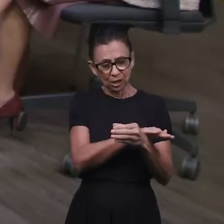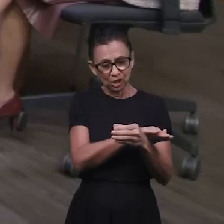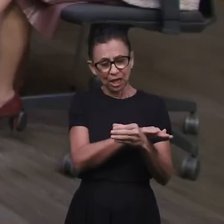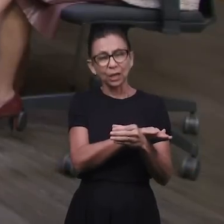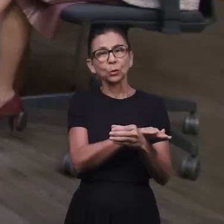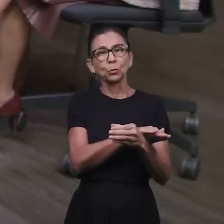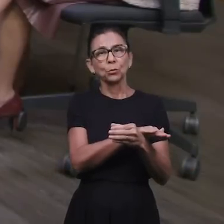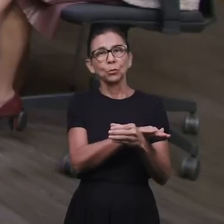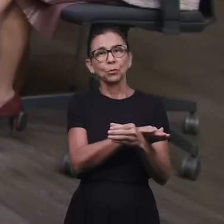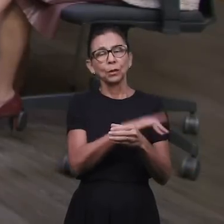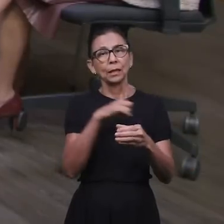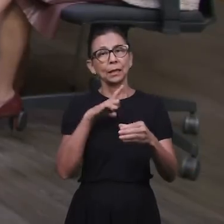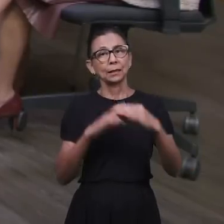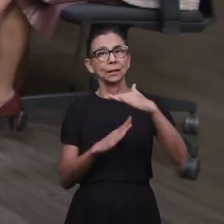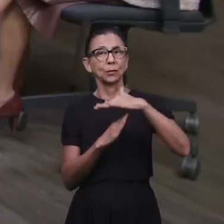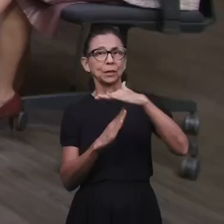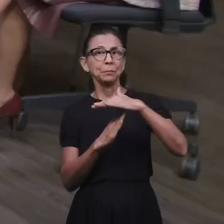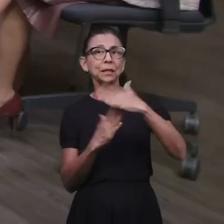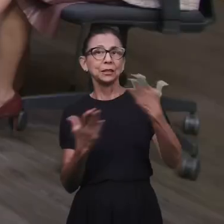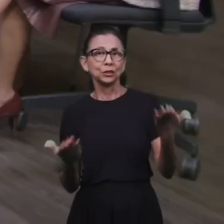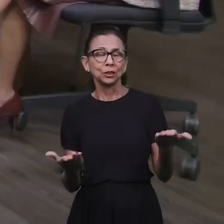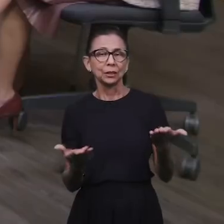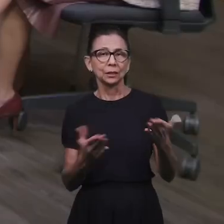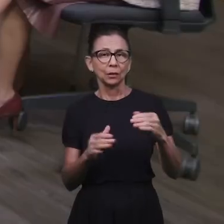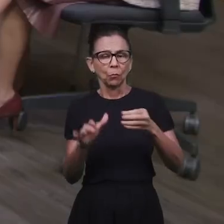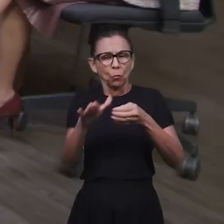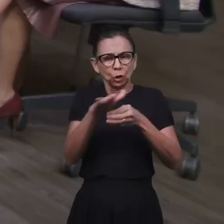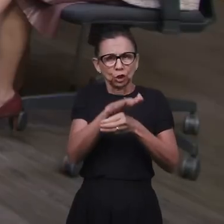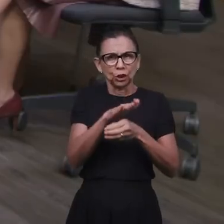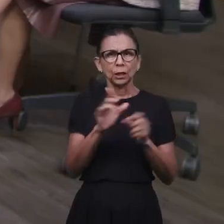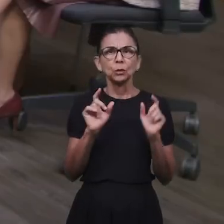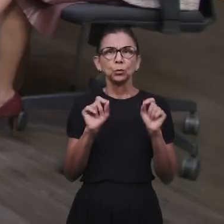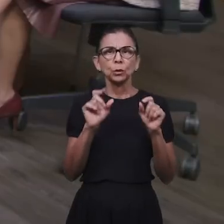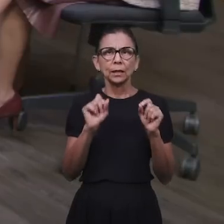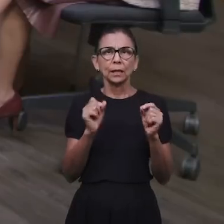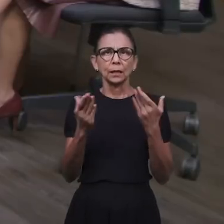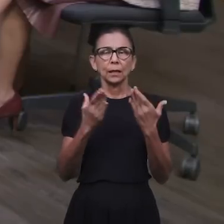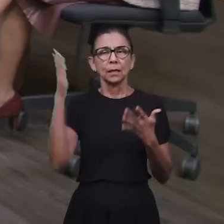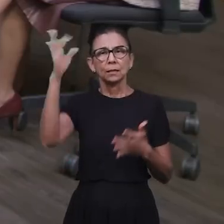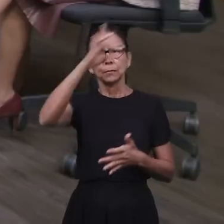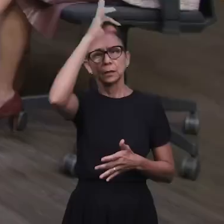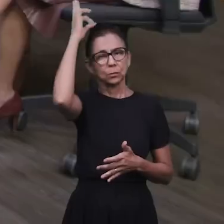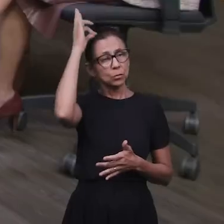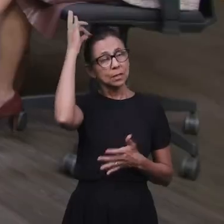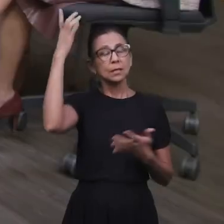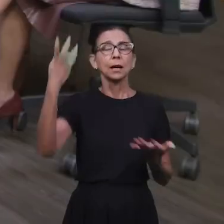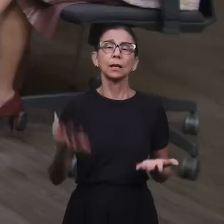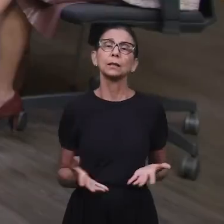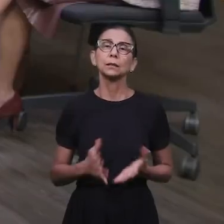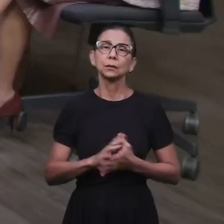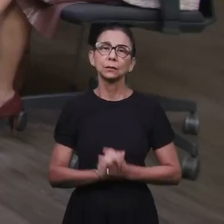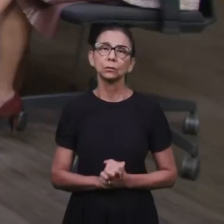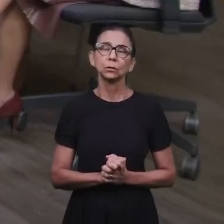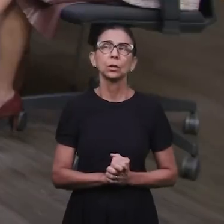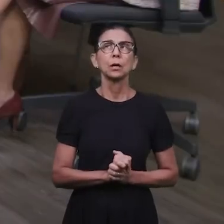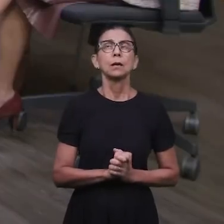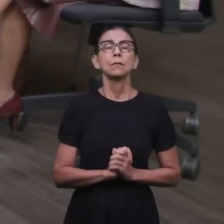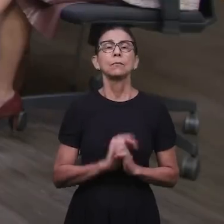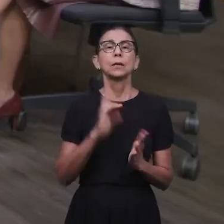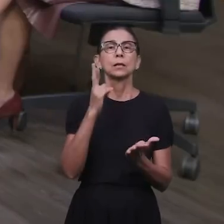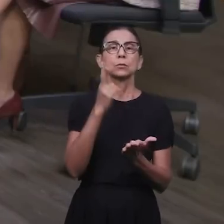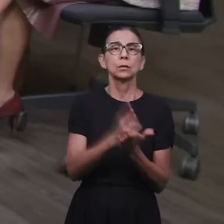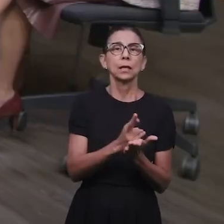Vai estar na faculdade, vai estar dentro de casa, num relacionamento sentimental, no